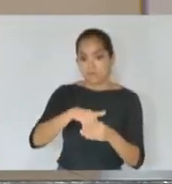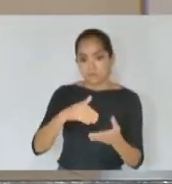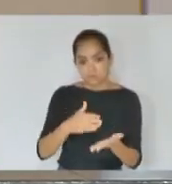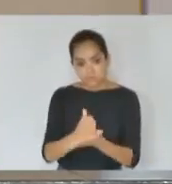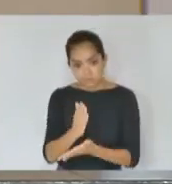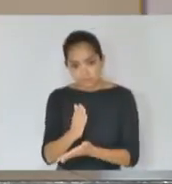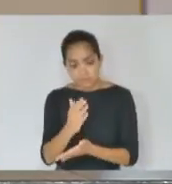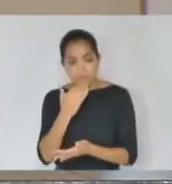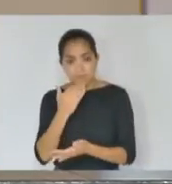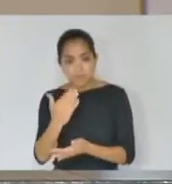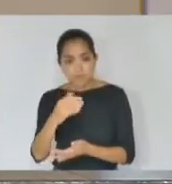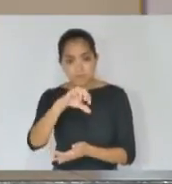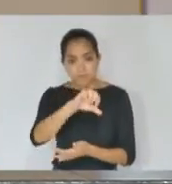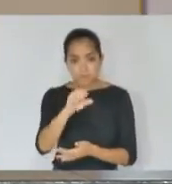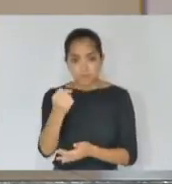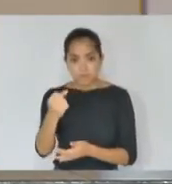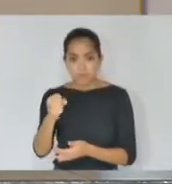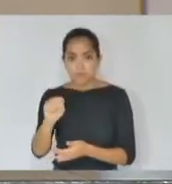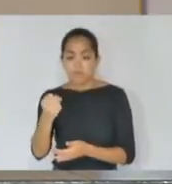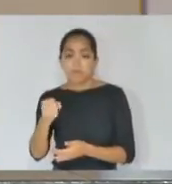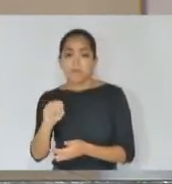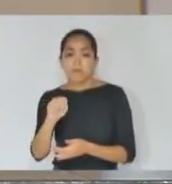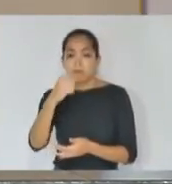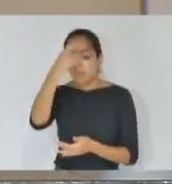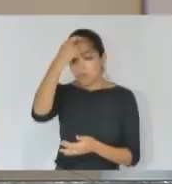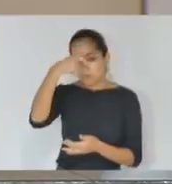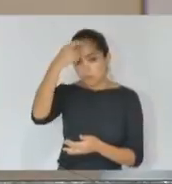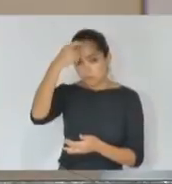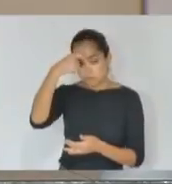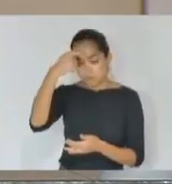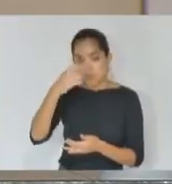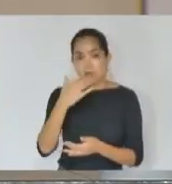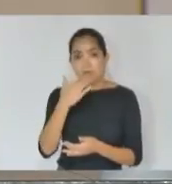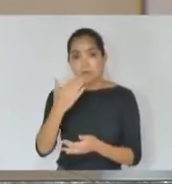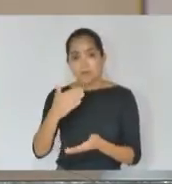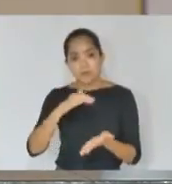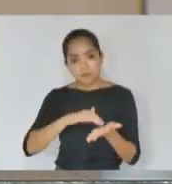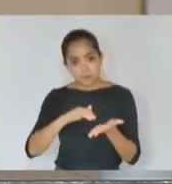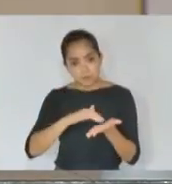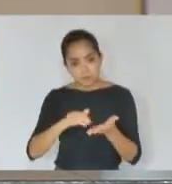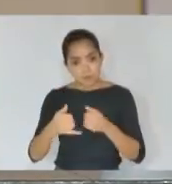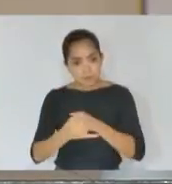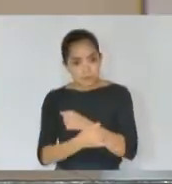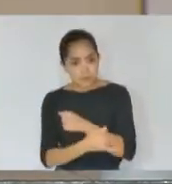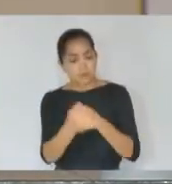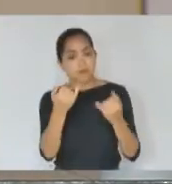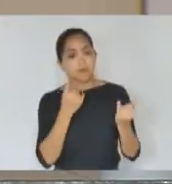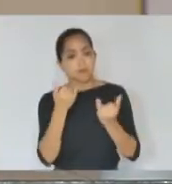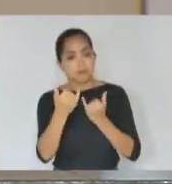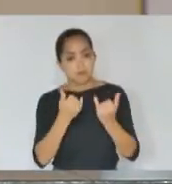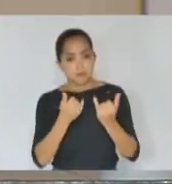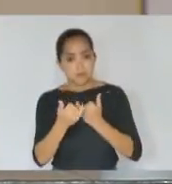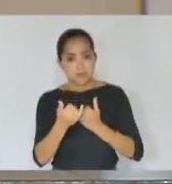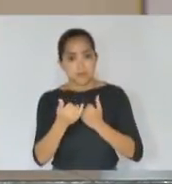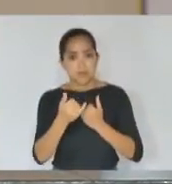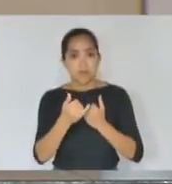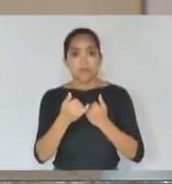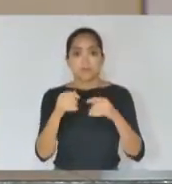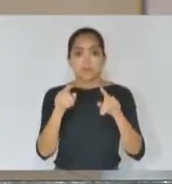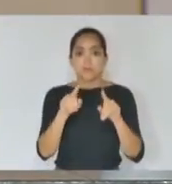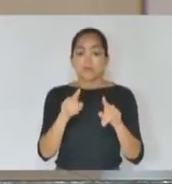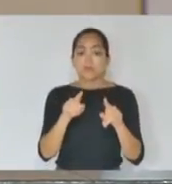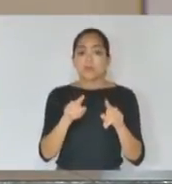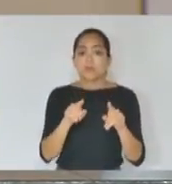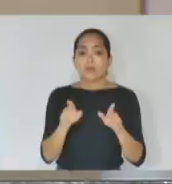Pedido de informação 98, deputado Maurício Scudillac, solicita ao secretário da Infraestrutura informações acerca do cronograma da liberação de recursos